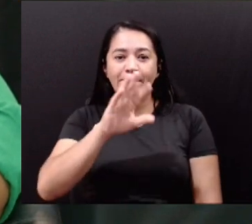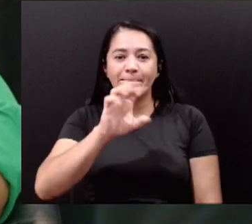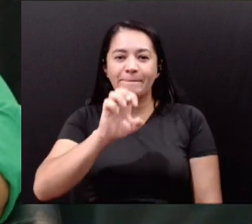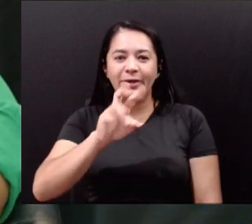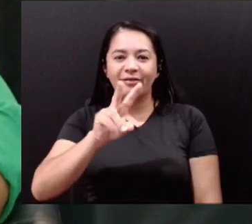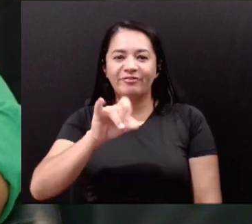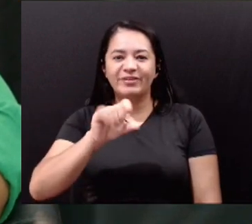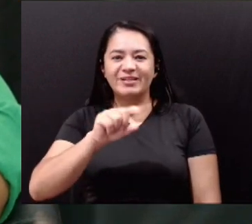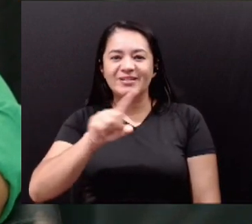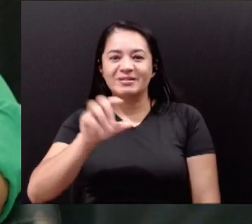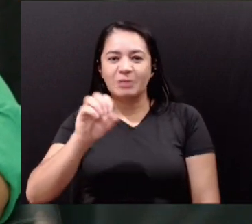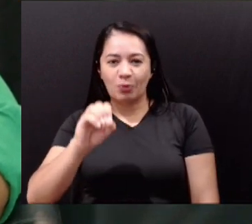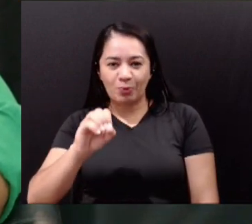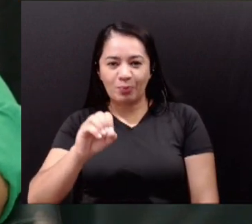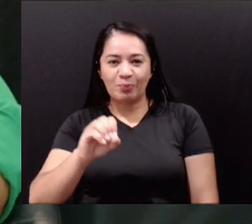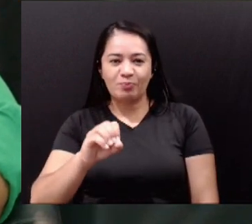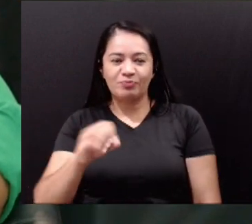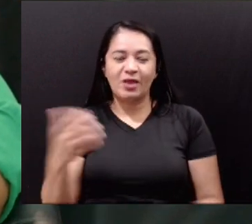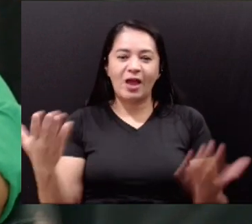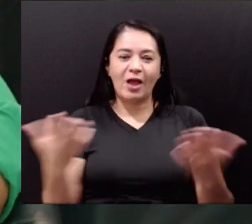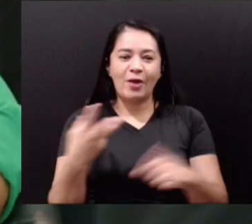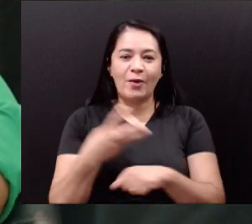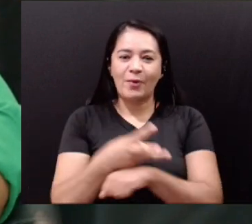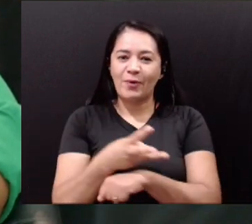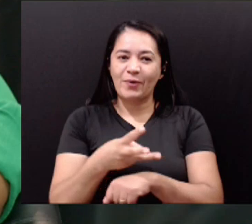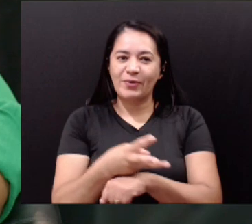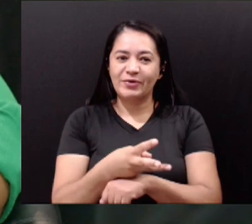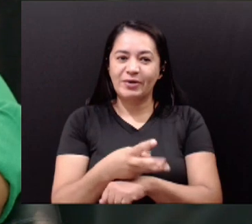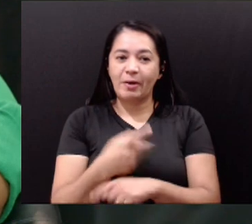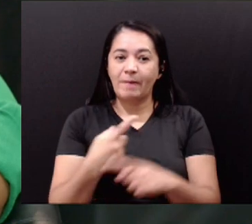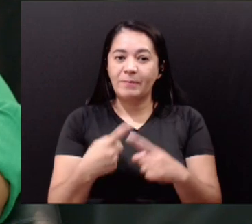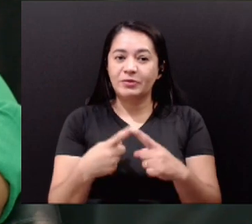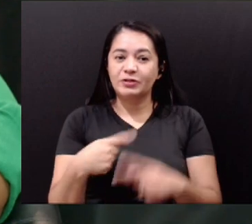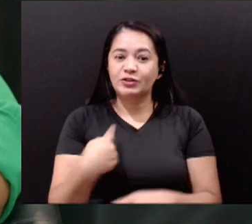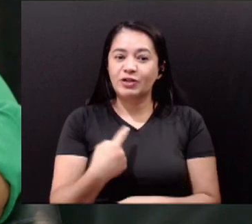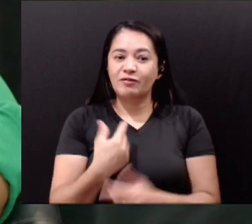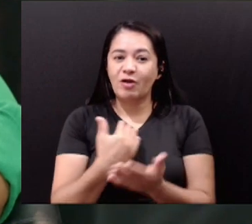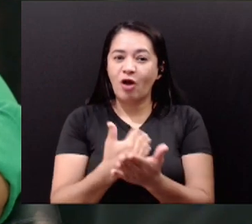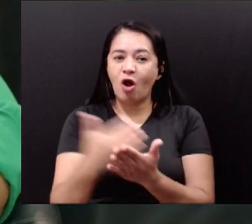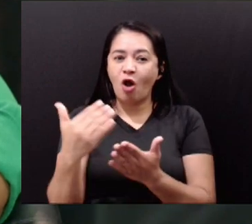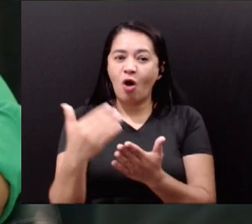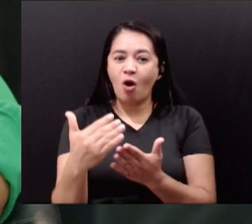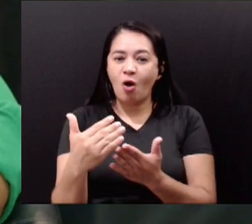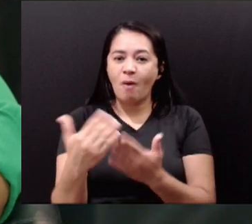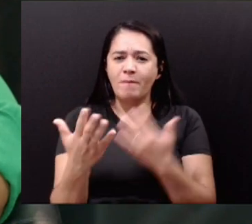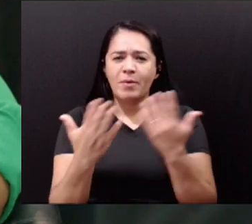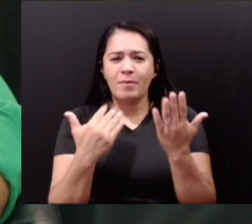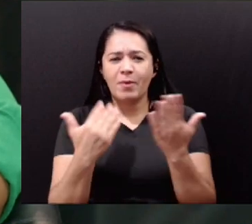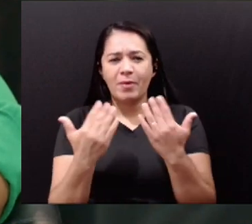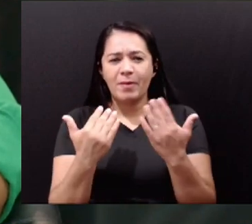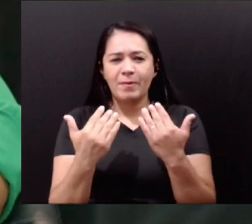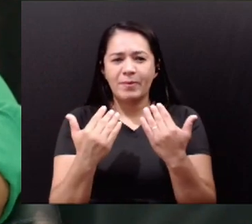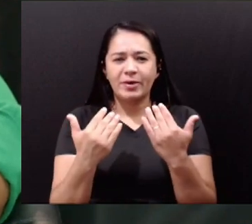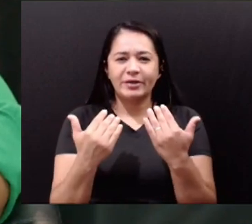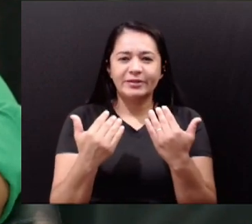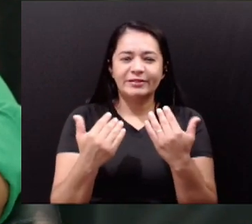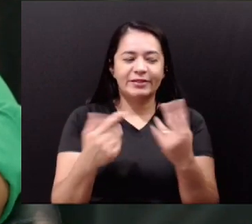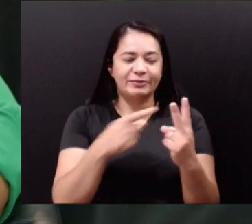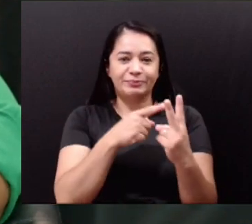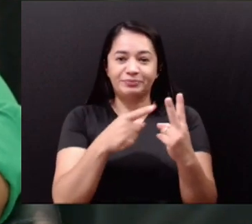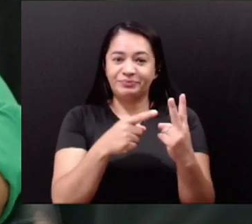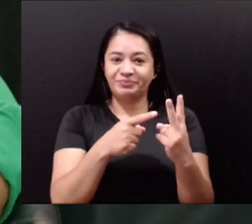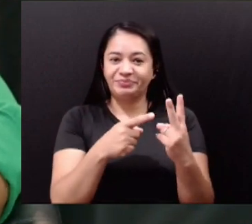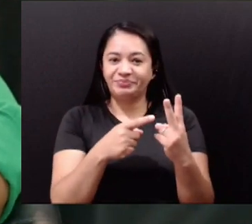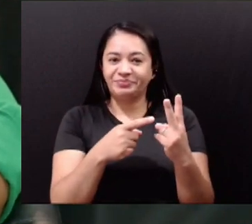temos aí o WhatsApp na tela, porque nós vamos iniciar o nosso bate-papo com as nossas entrevistadas, tá?